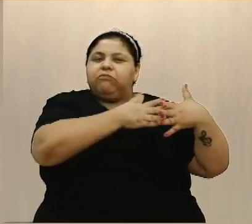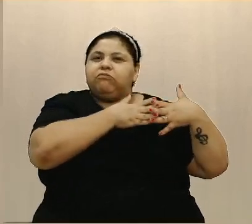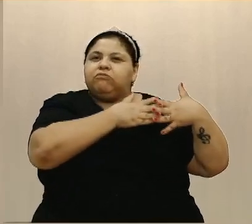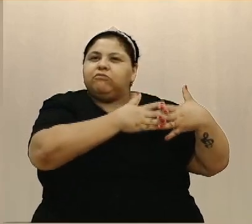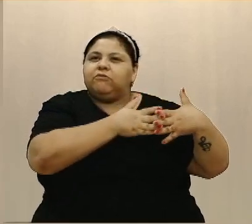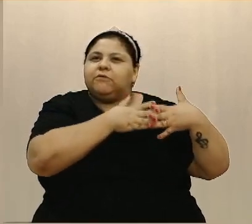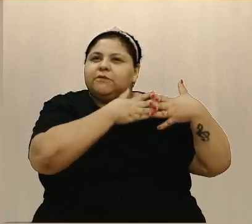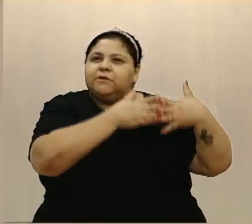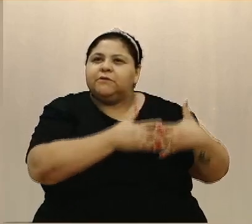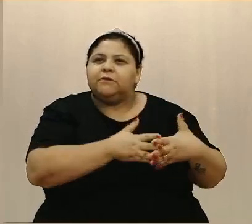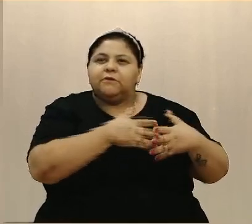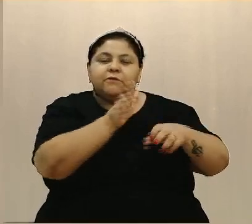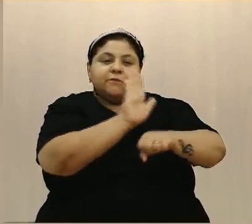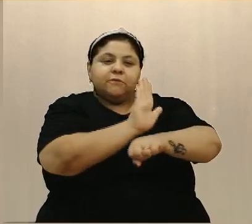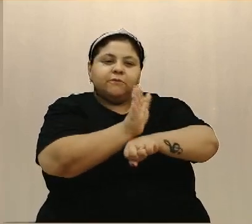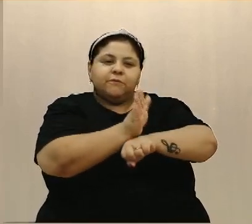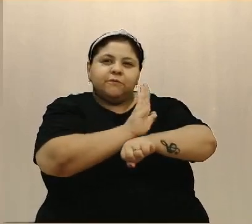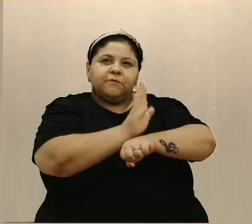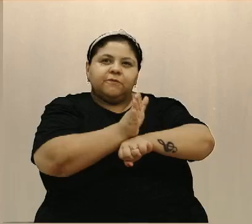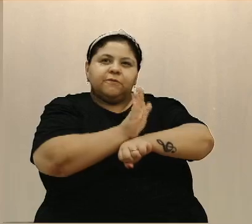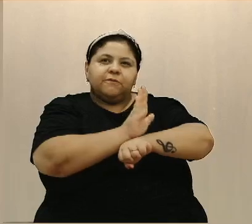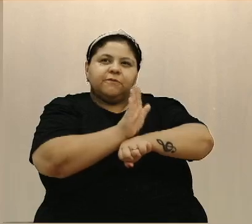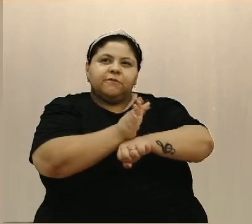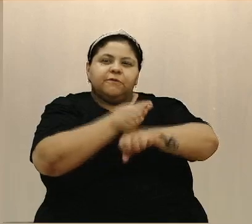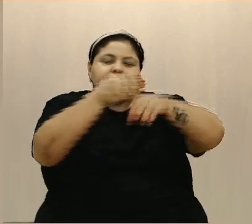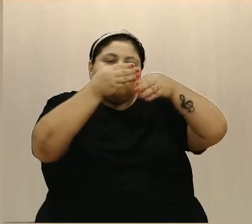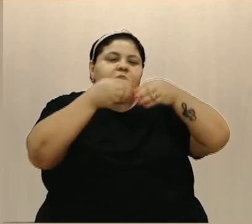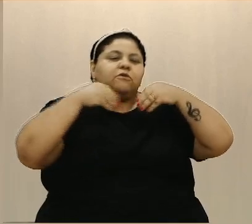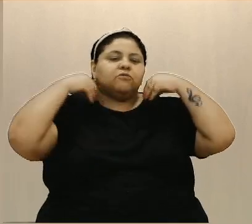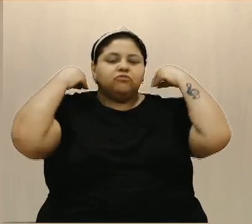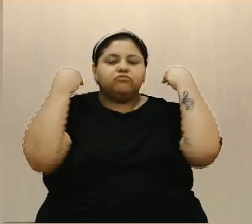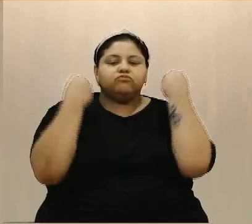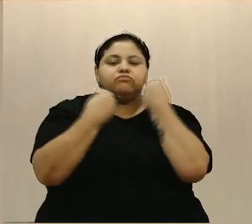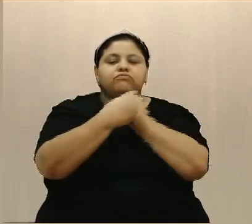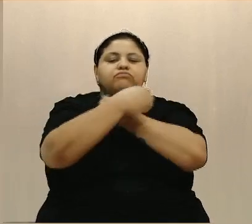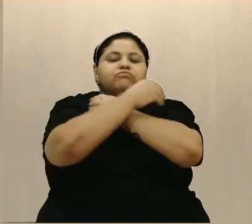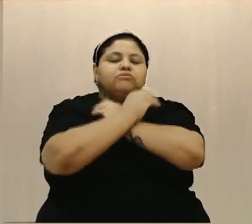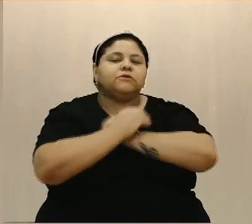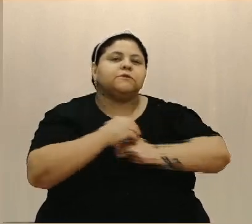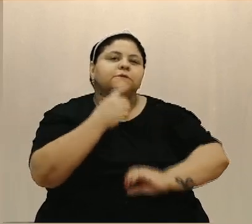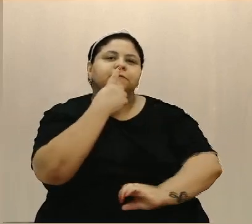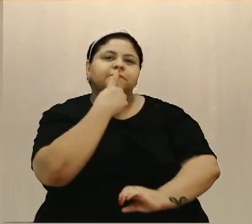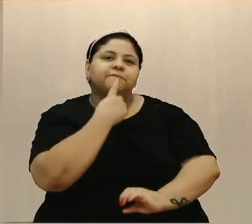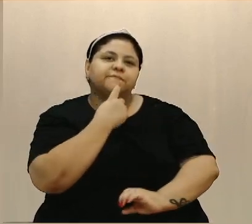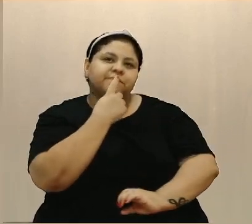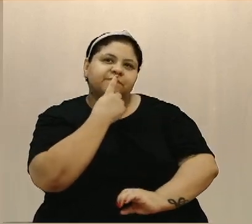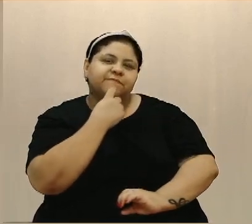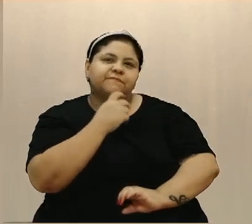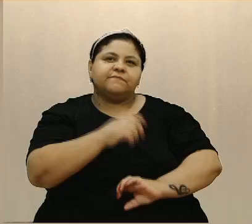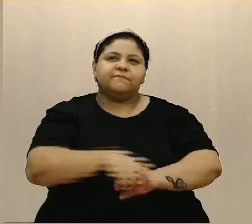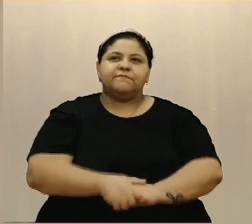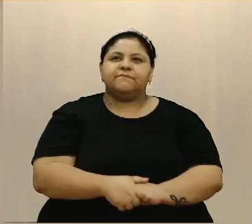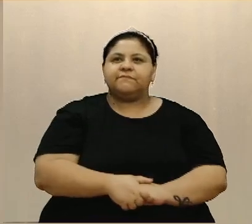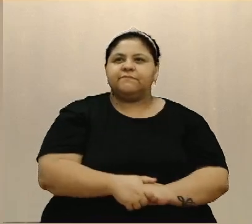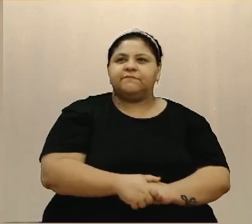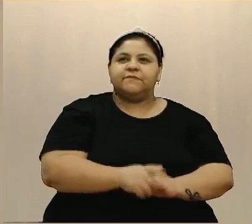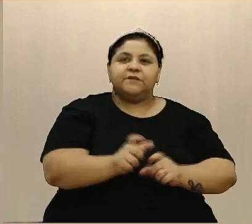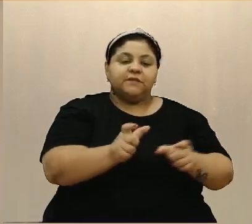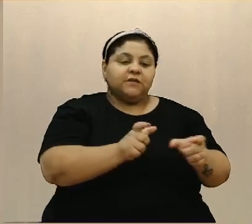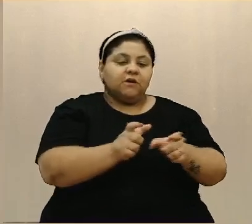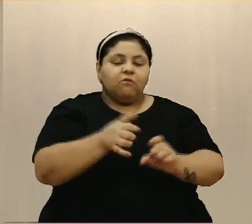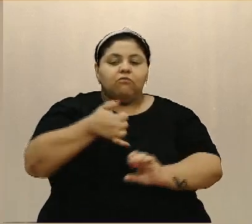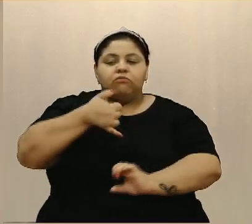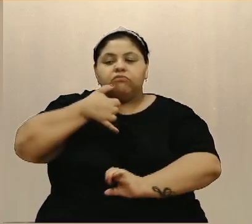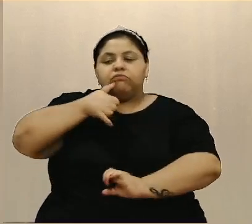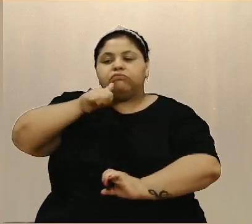Arreios firmes e nos pescoços, lenços vermelhos. Jogo do osso, cana de espera